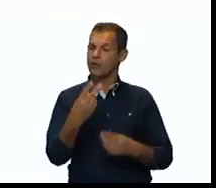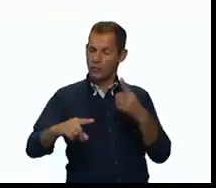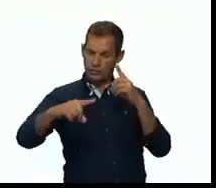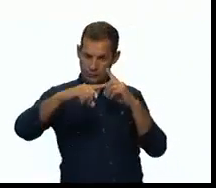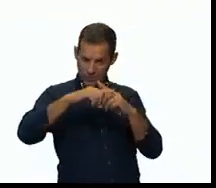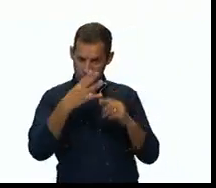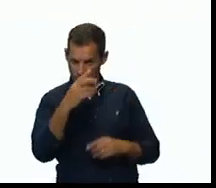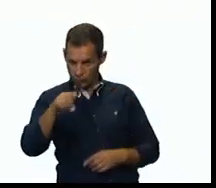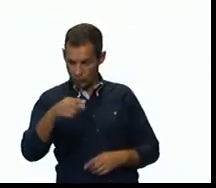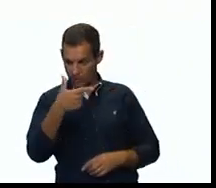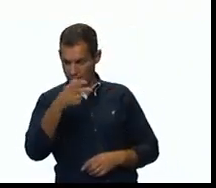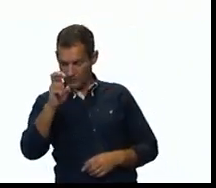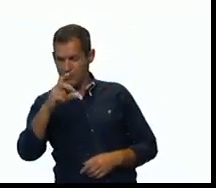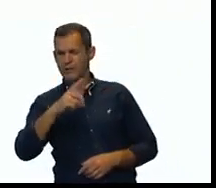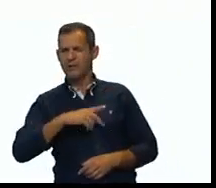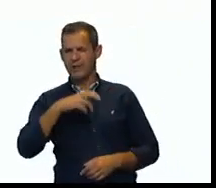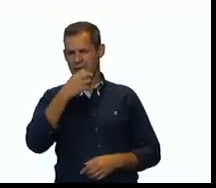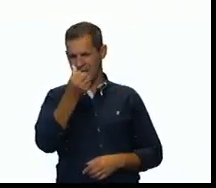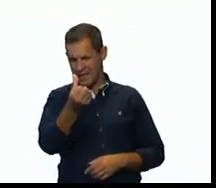4,25, nós vamos ter